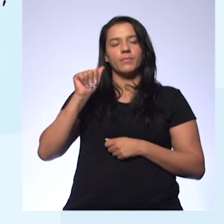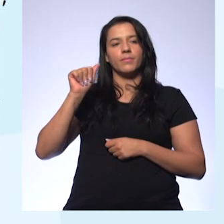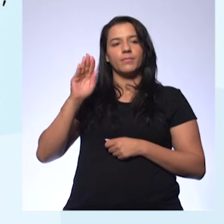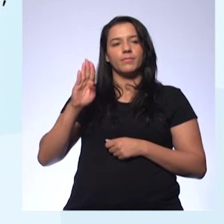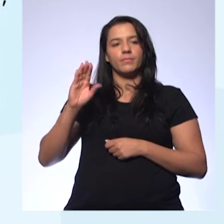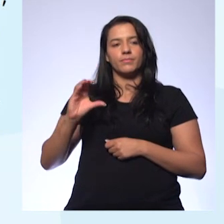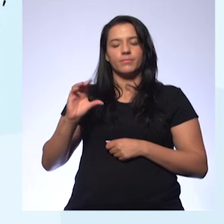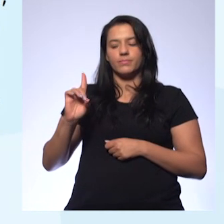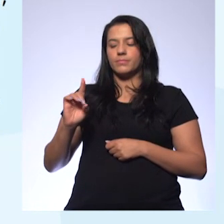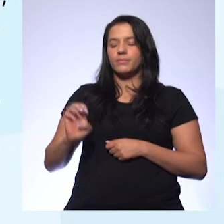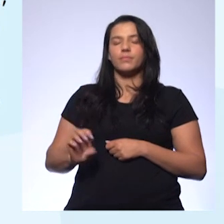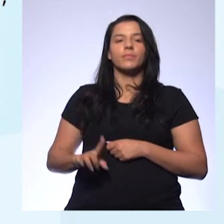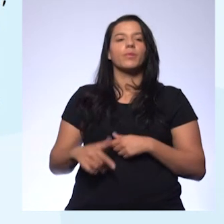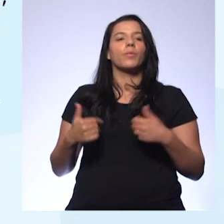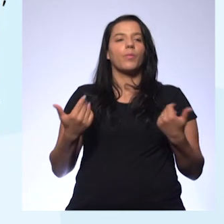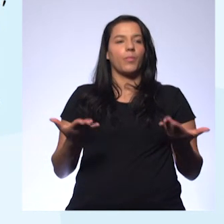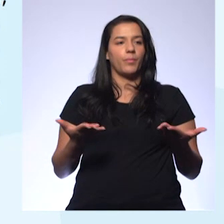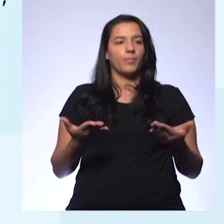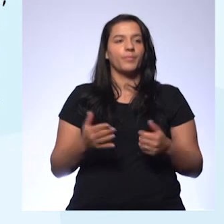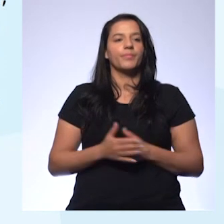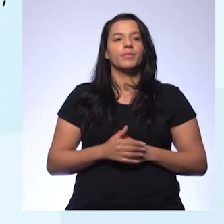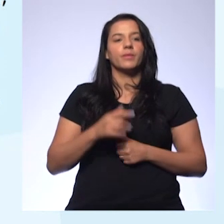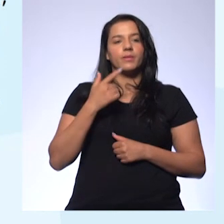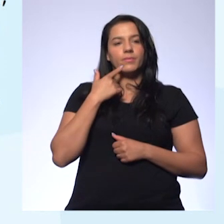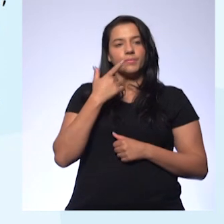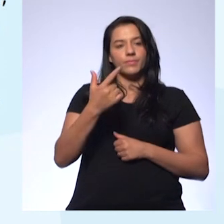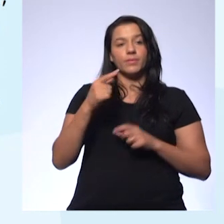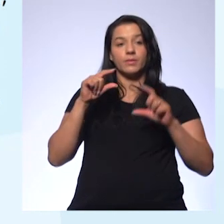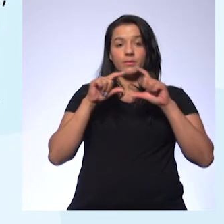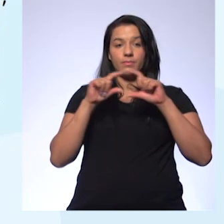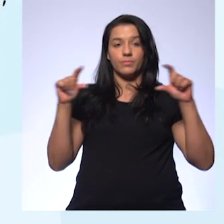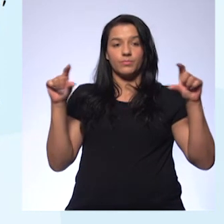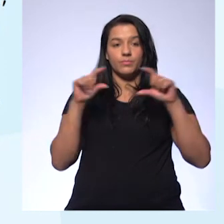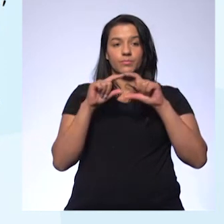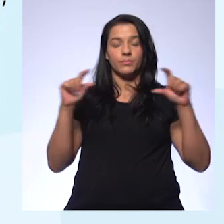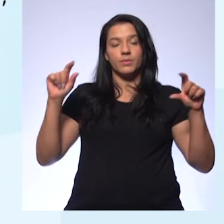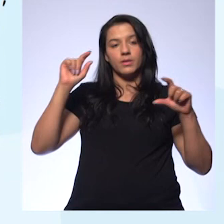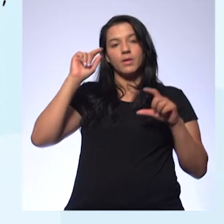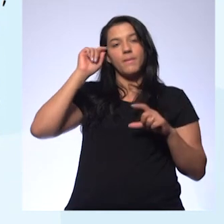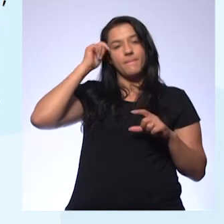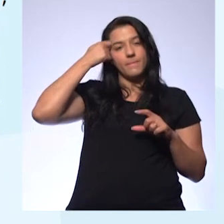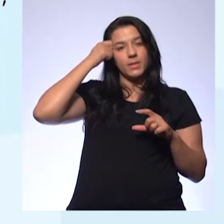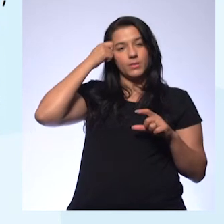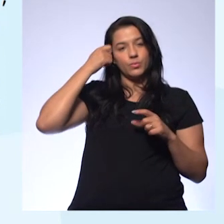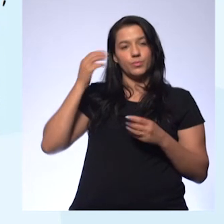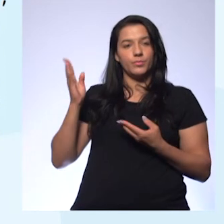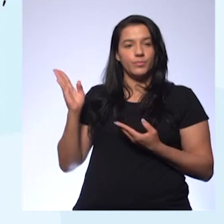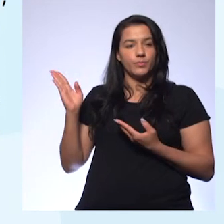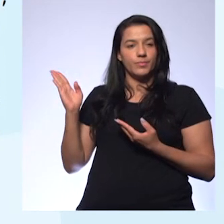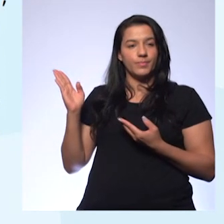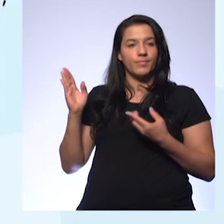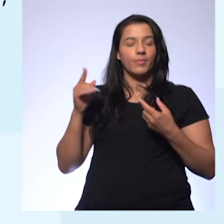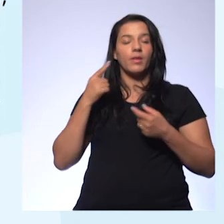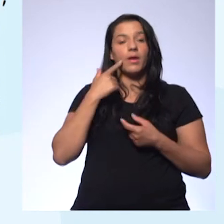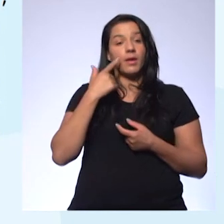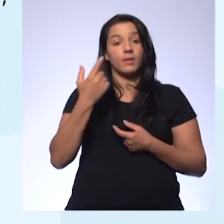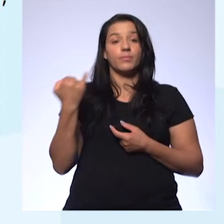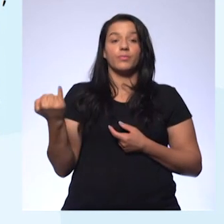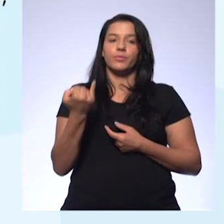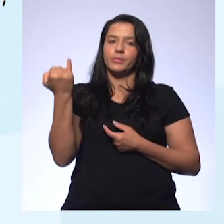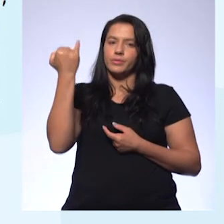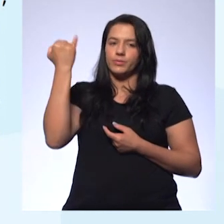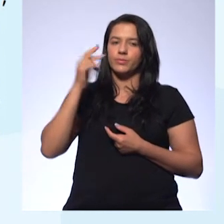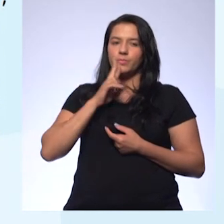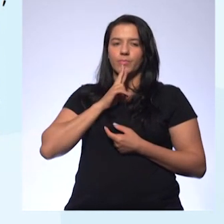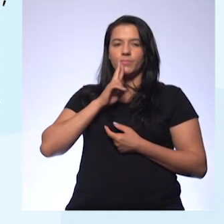fiz questão aqui de colocar em negrito para vocês a informação que seria importante para vocês na hora que fosse responder